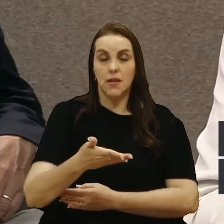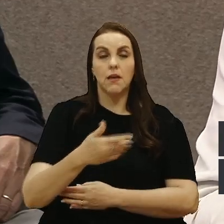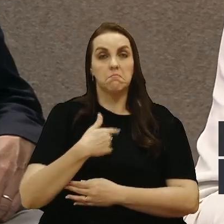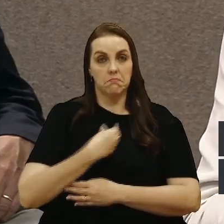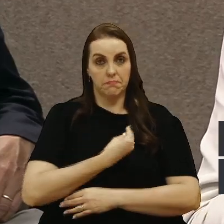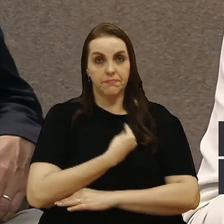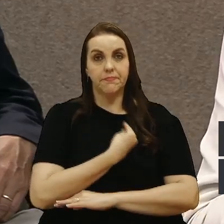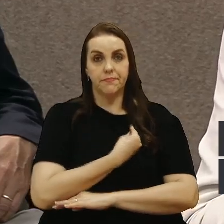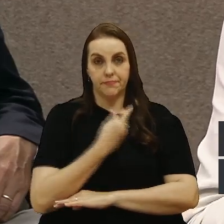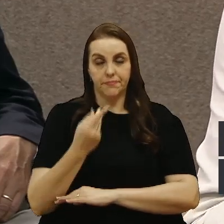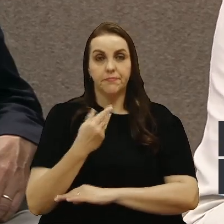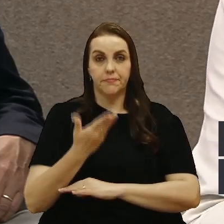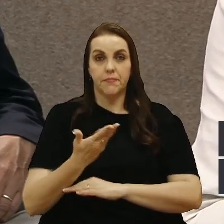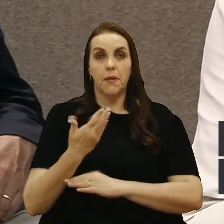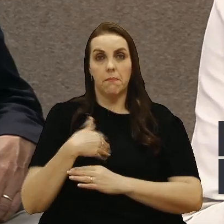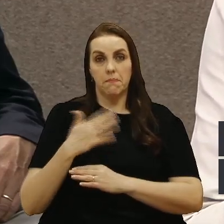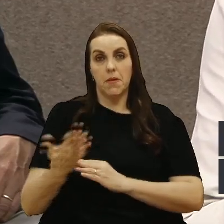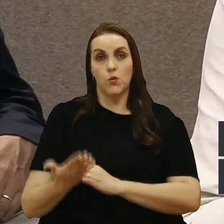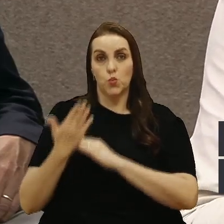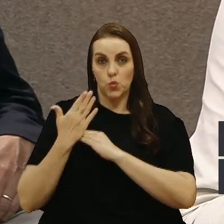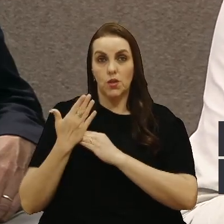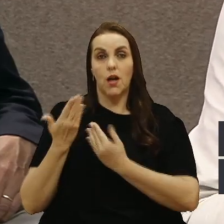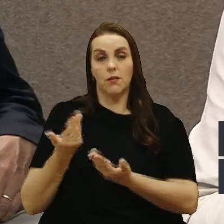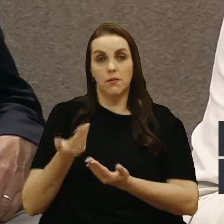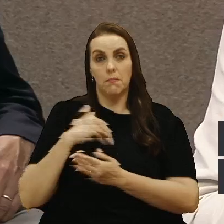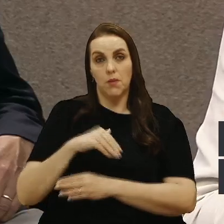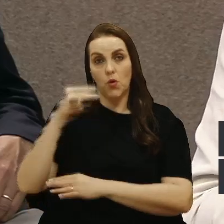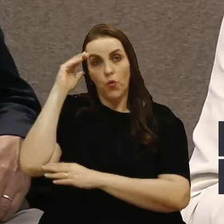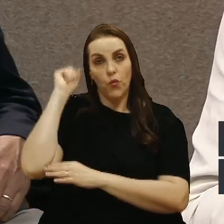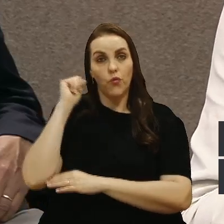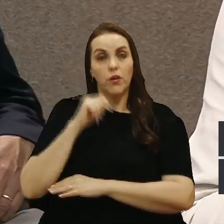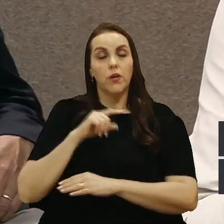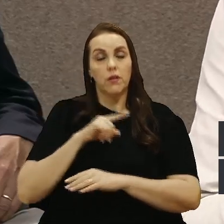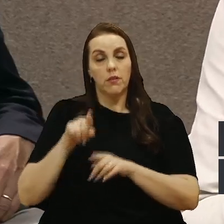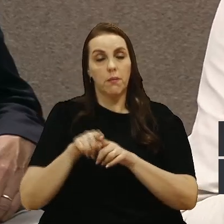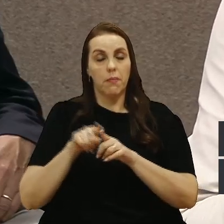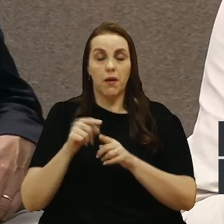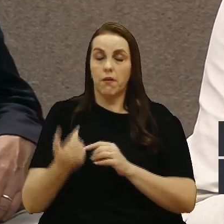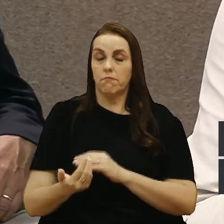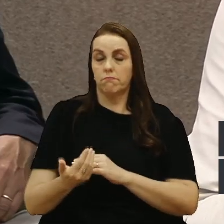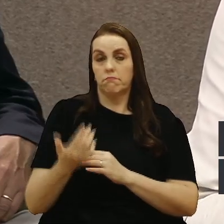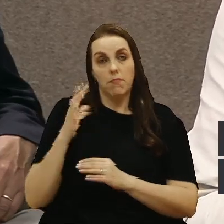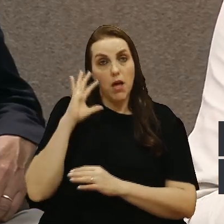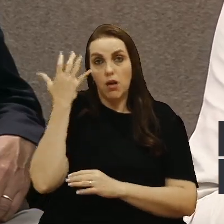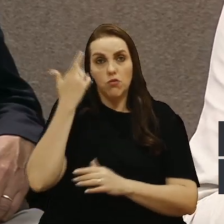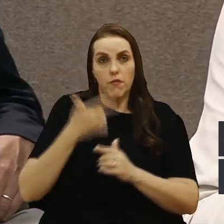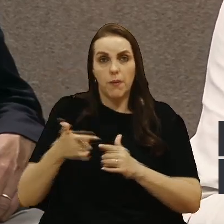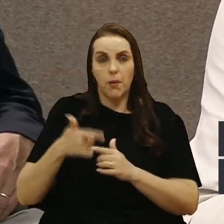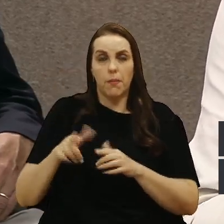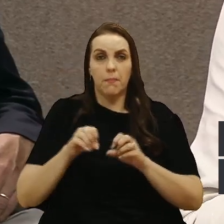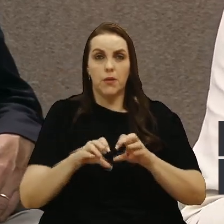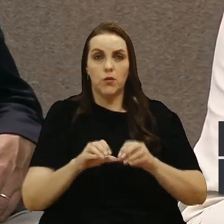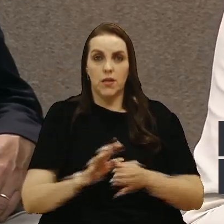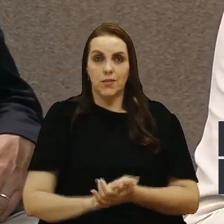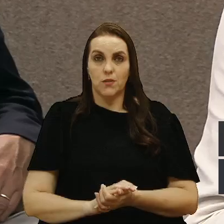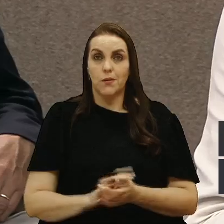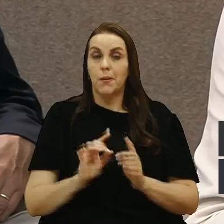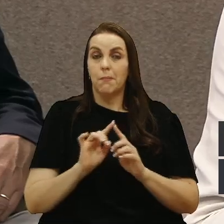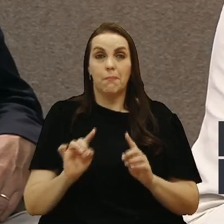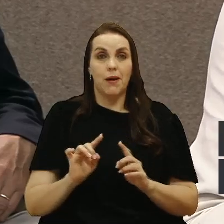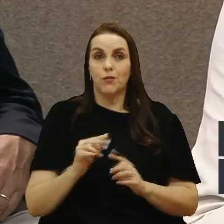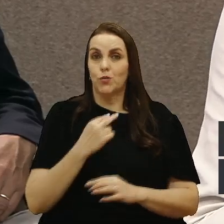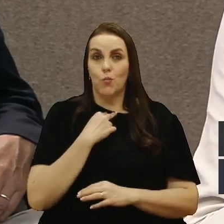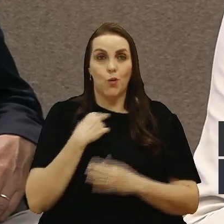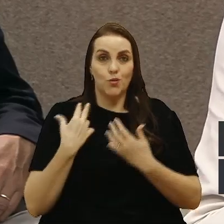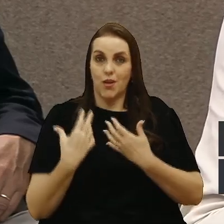para me ajudar, me ouvir e tentar resolver os problemas da educação. Só não posso admitir